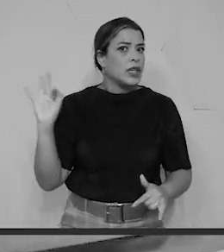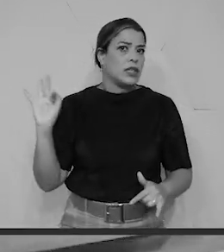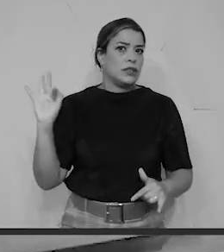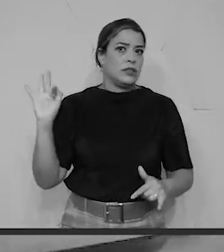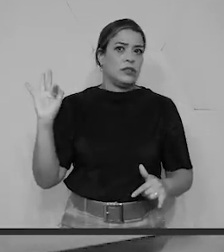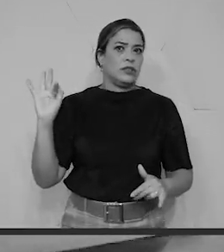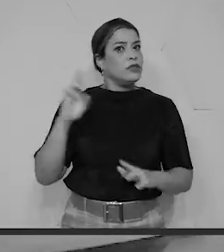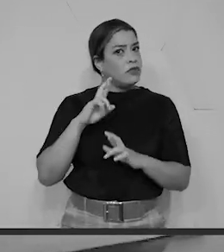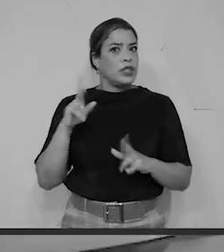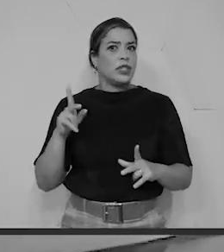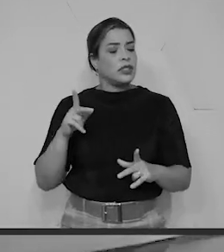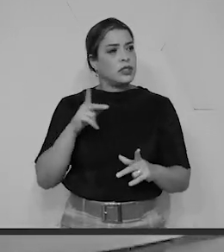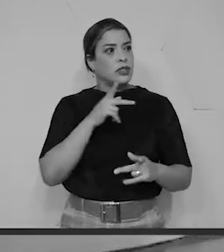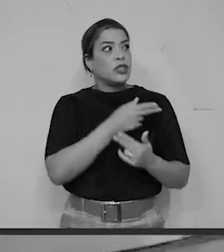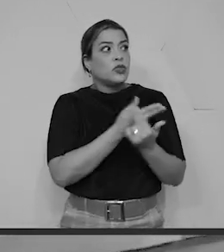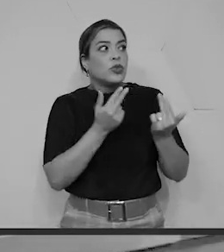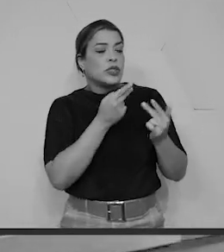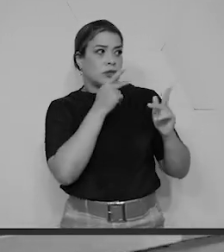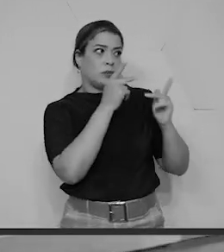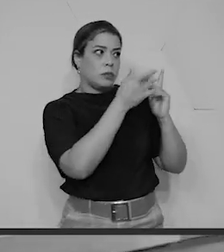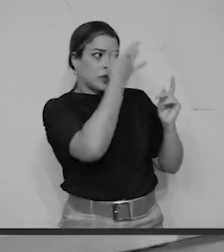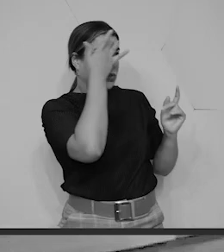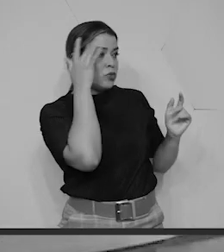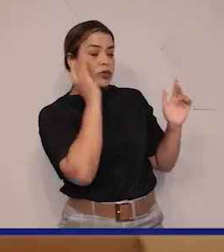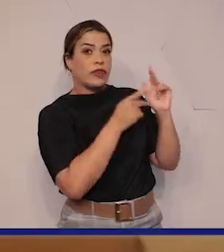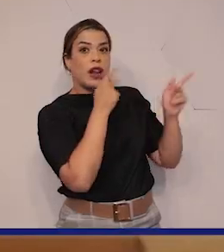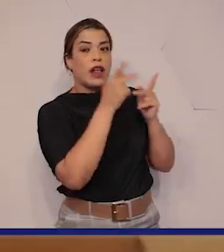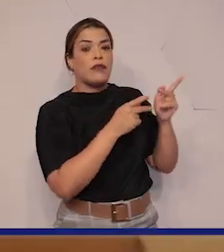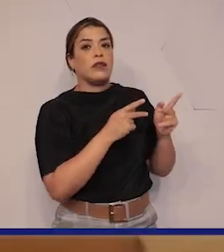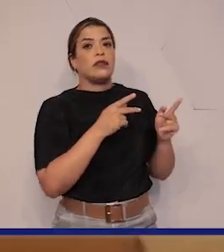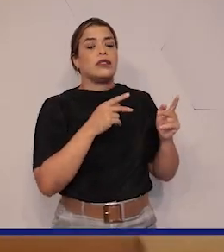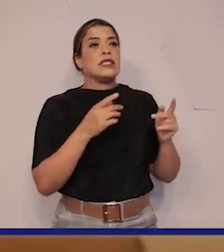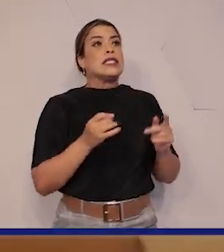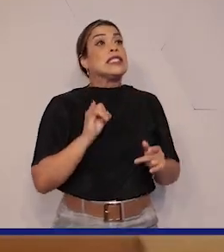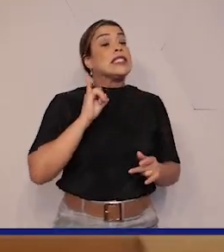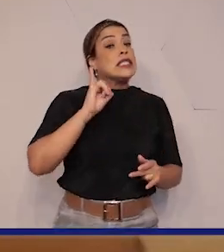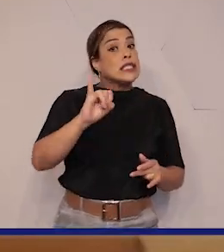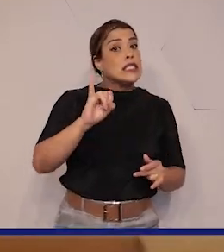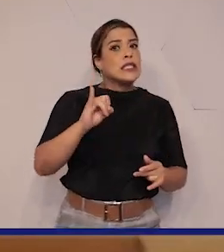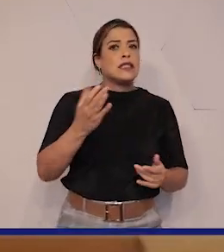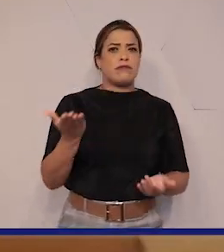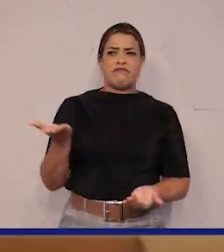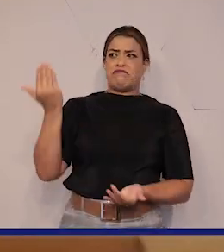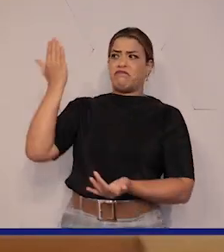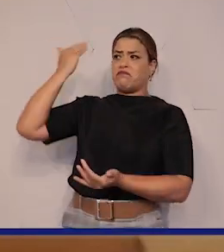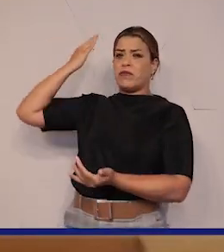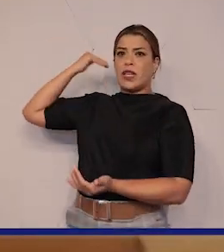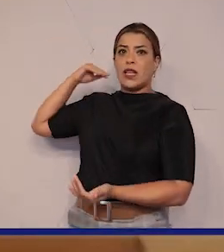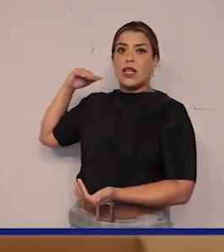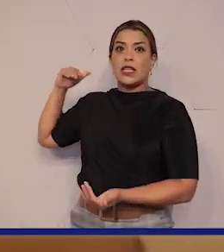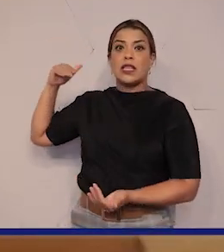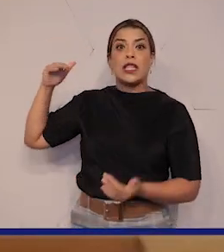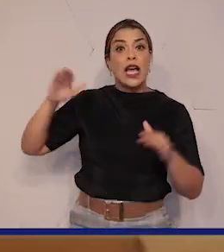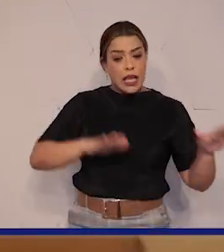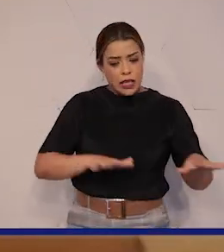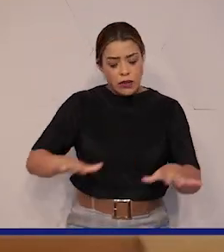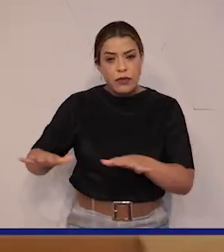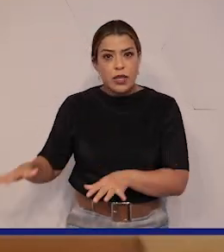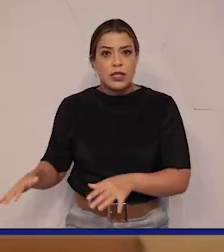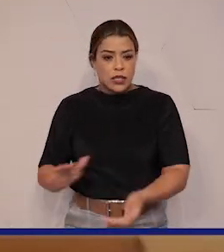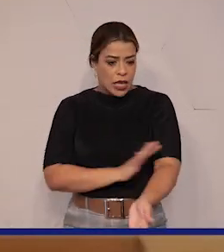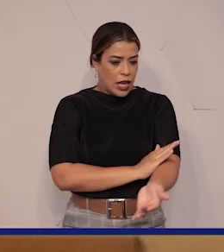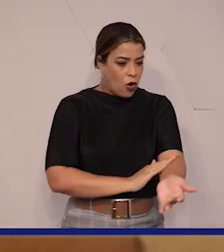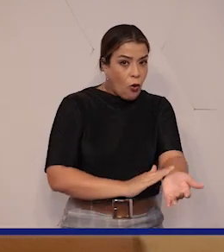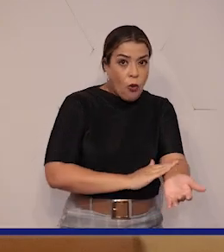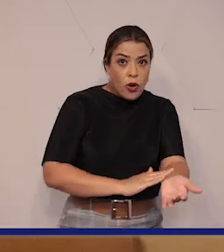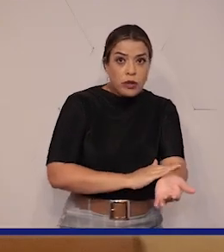era completamente diferente do que estava ali na faculdade. Então, se lá atrás eu entendi que a minha